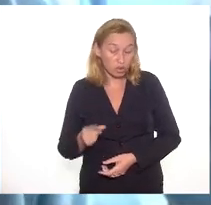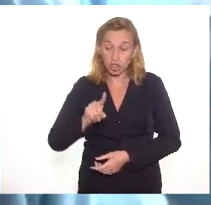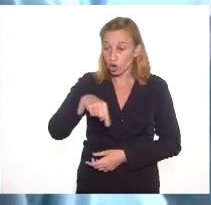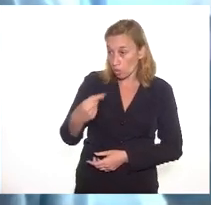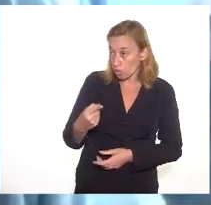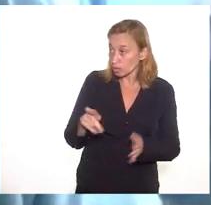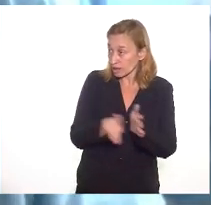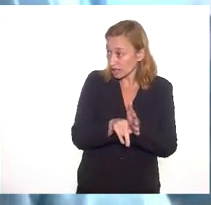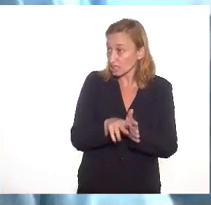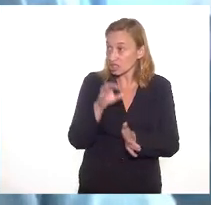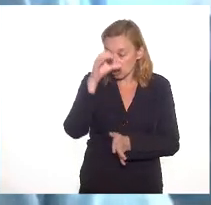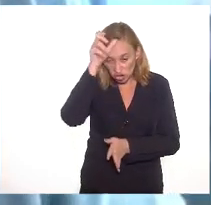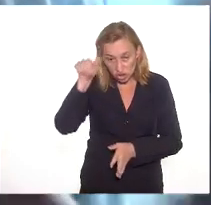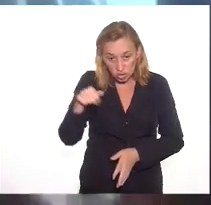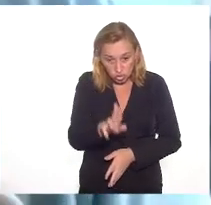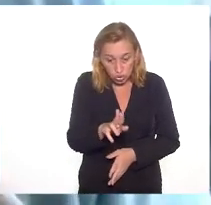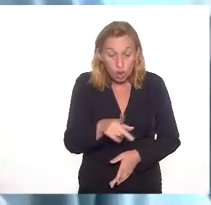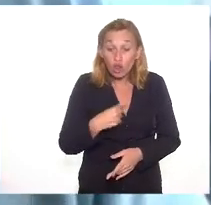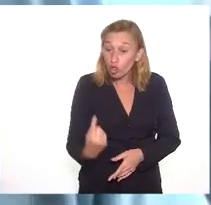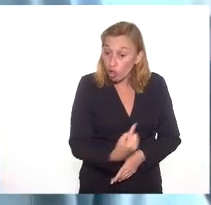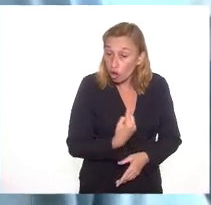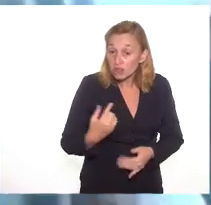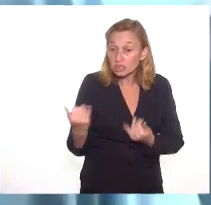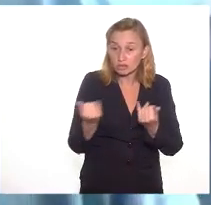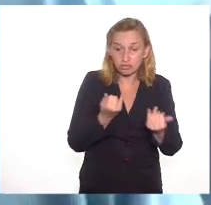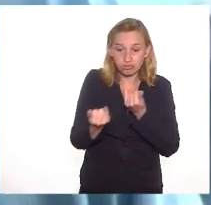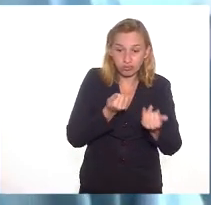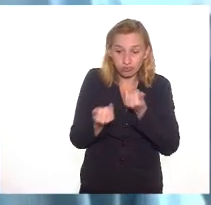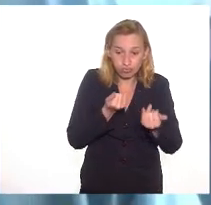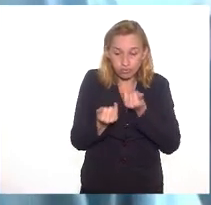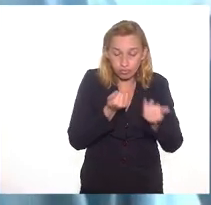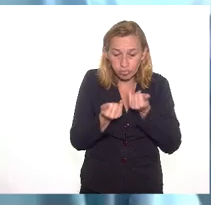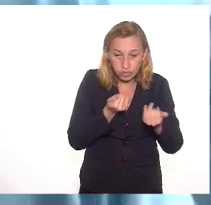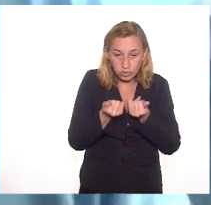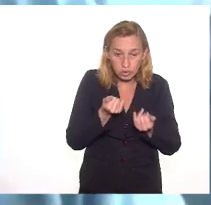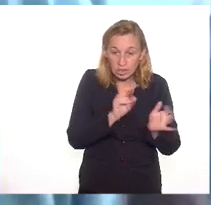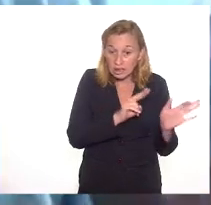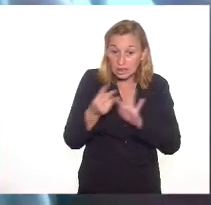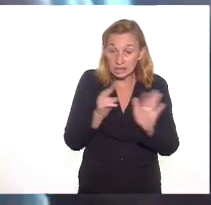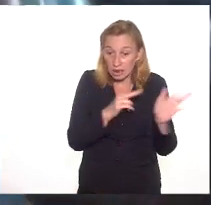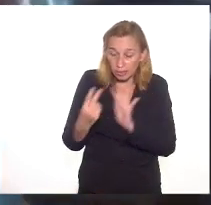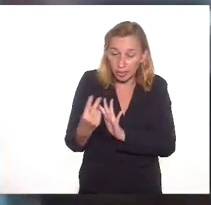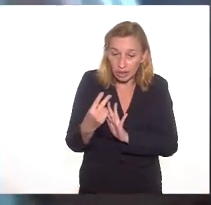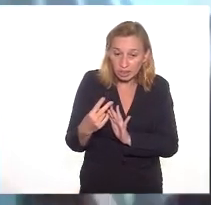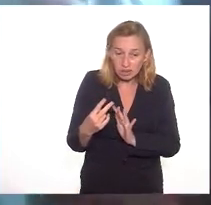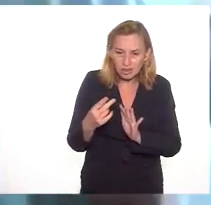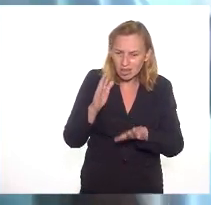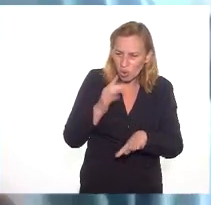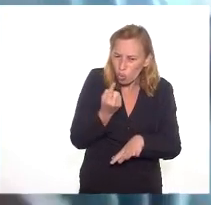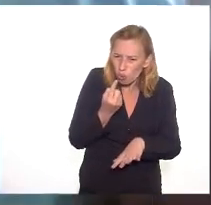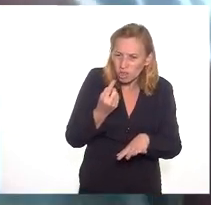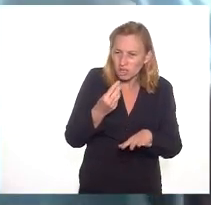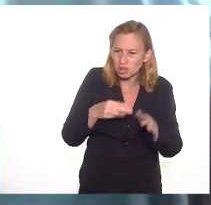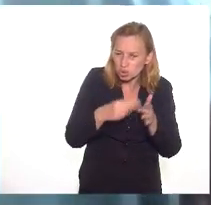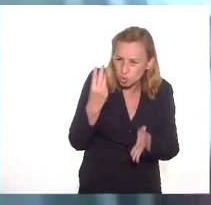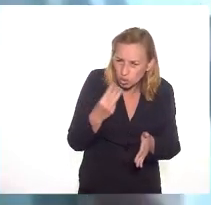fazem parte, a Ju. Nós recebemos semanalmente, presidente Jair Bittencourt, mas não é uma nem duas,